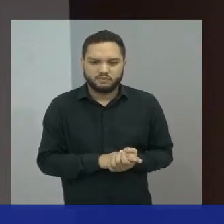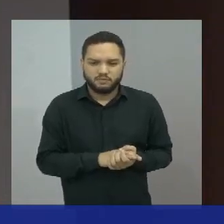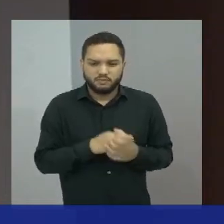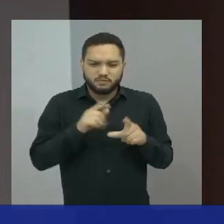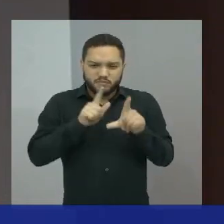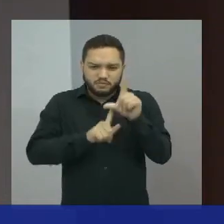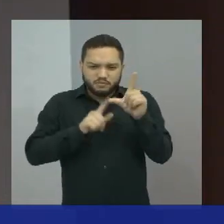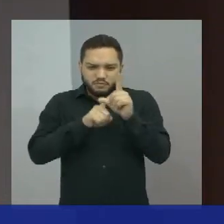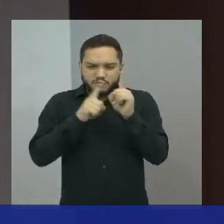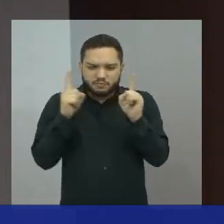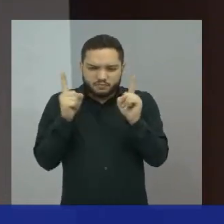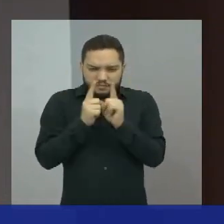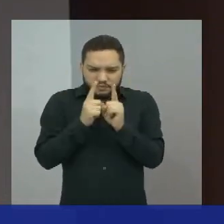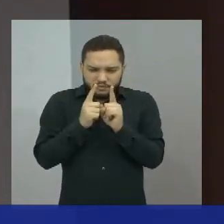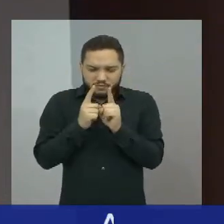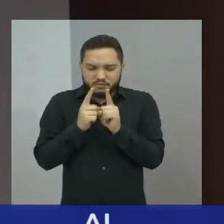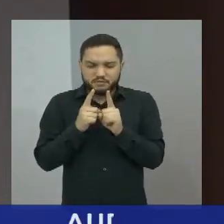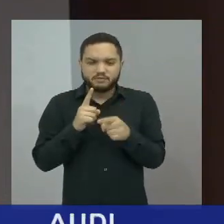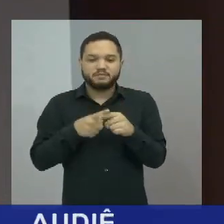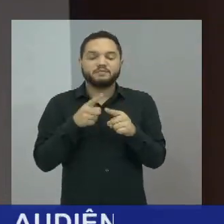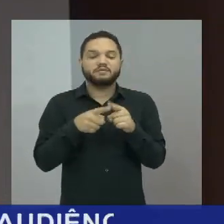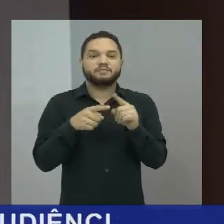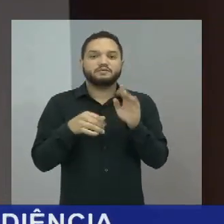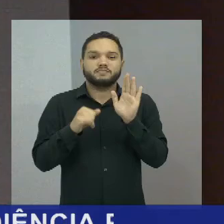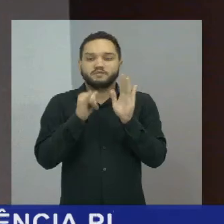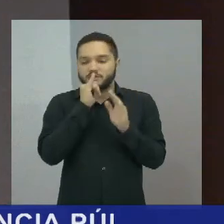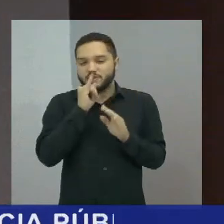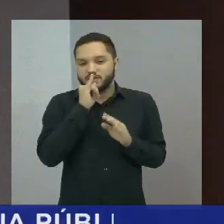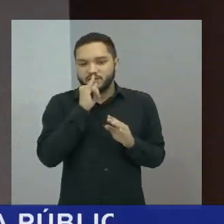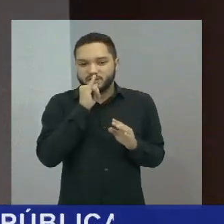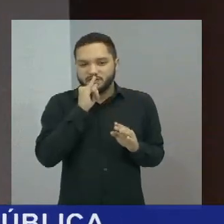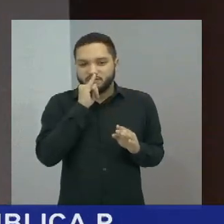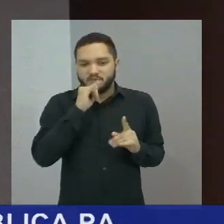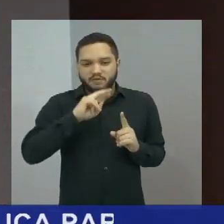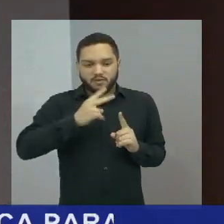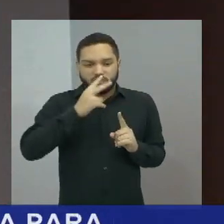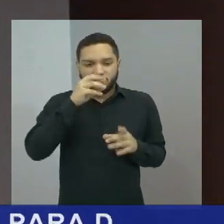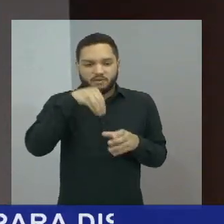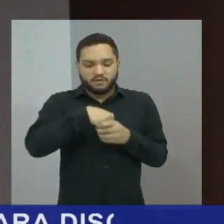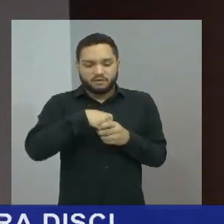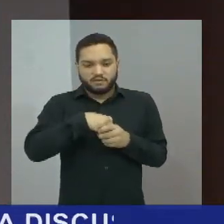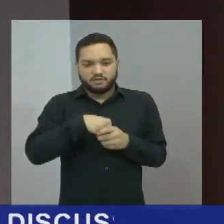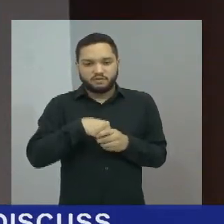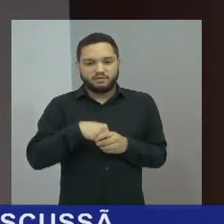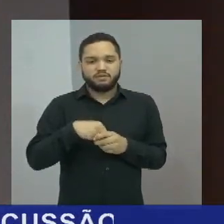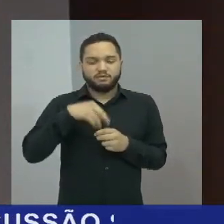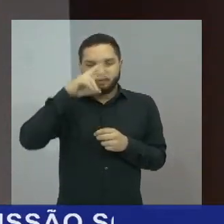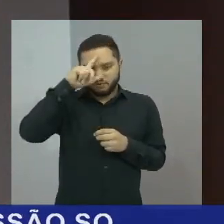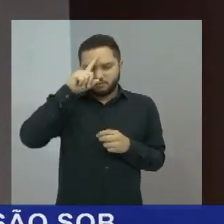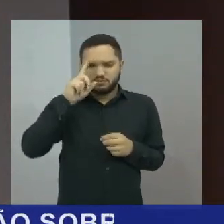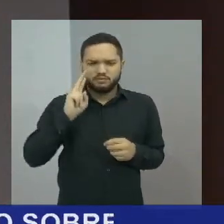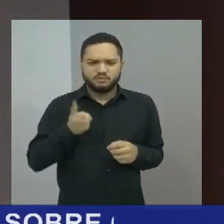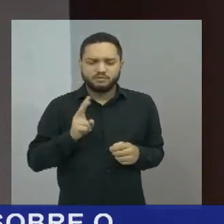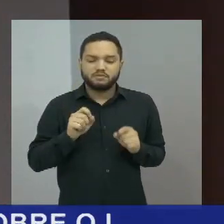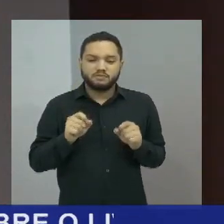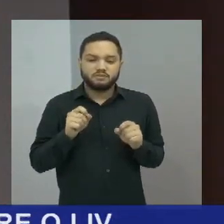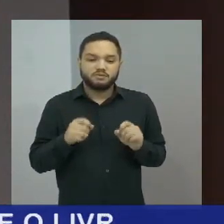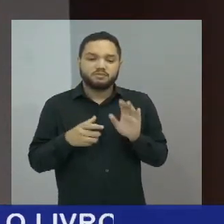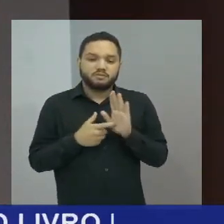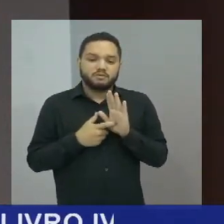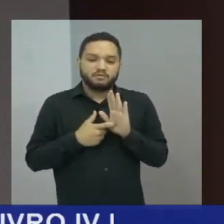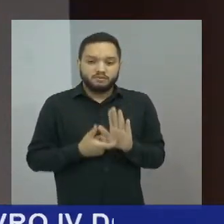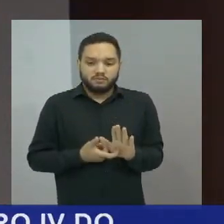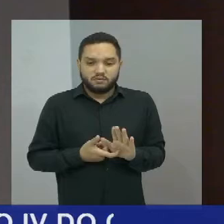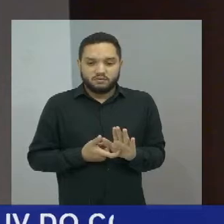no celular, mas é um exemplo de uma gradação dentro da própria infração. Expor ou